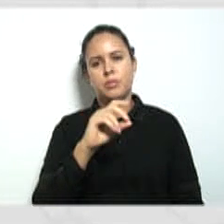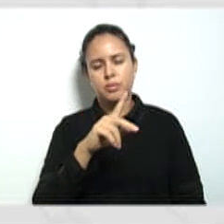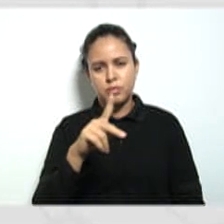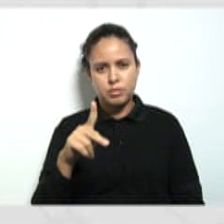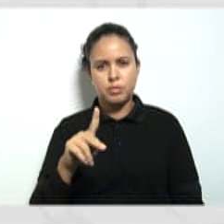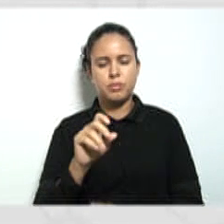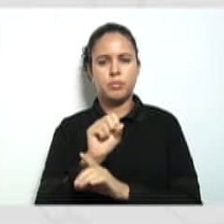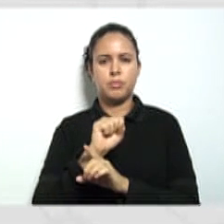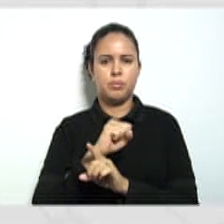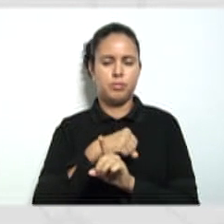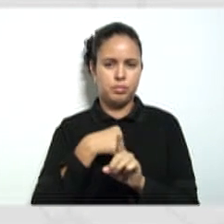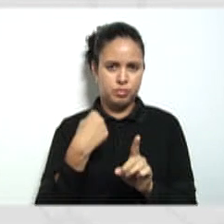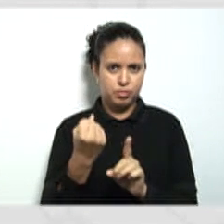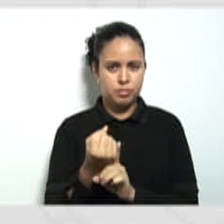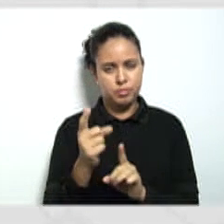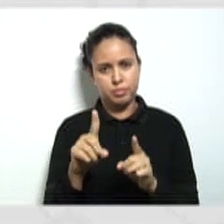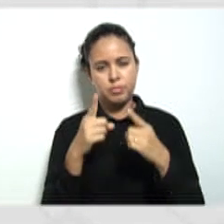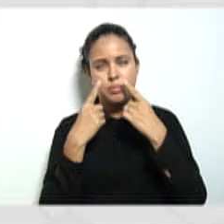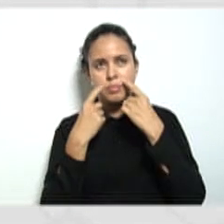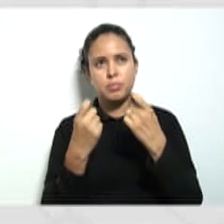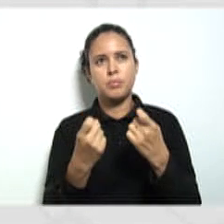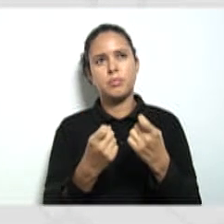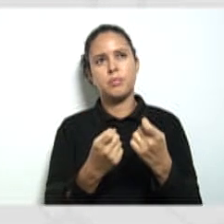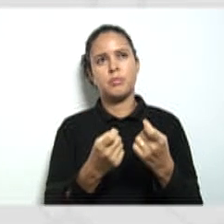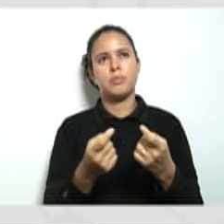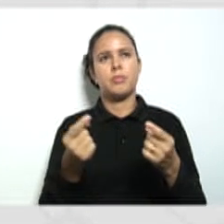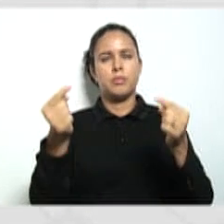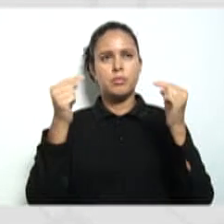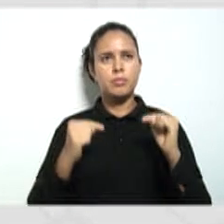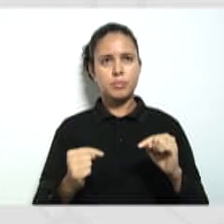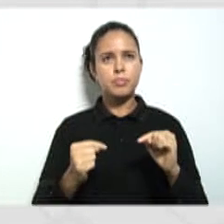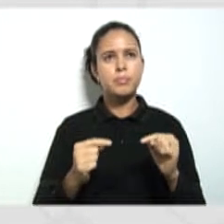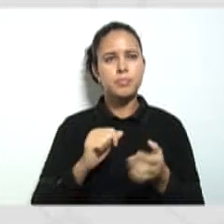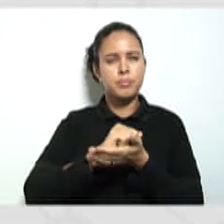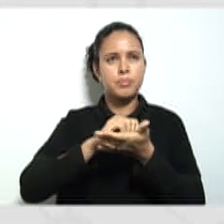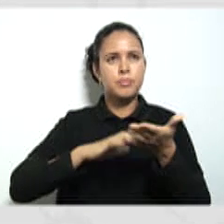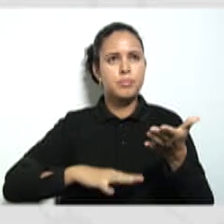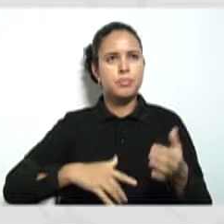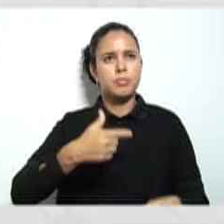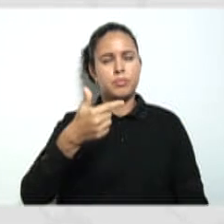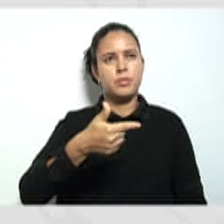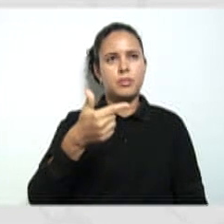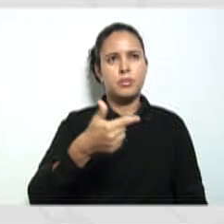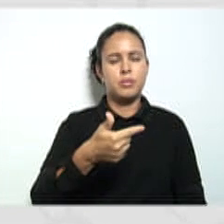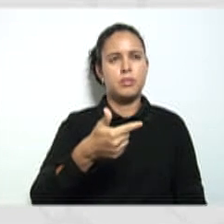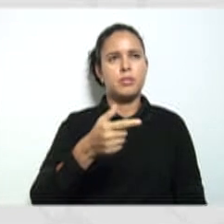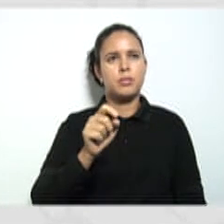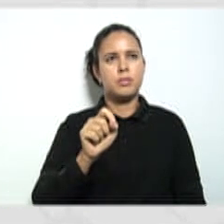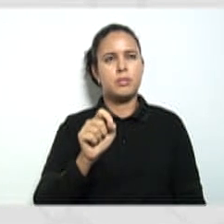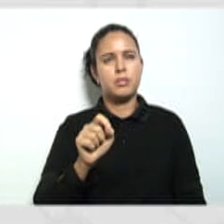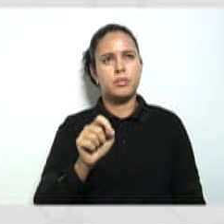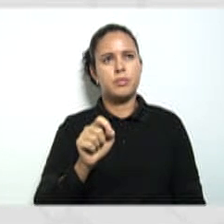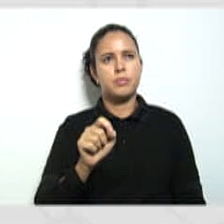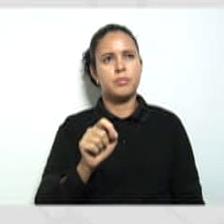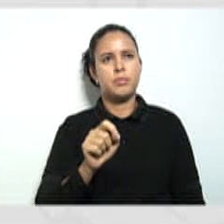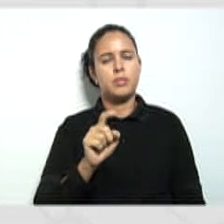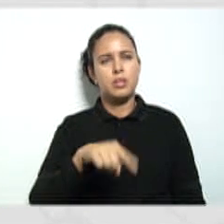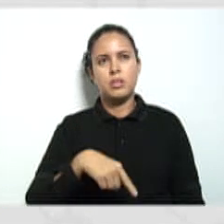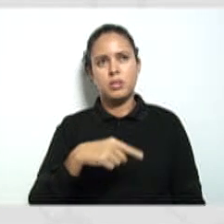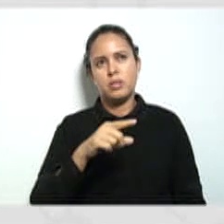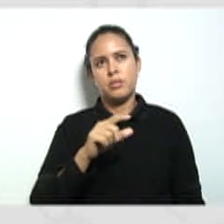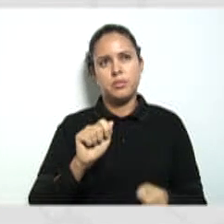nossa sociedade. Muito interessante. Agora a gente começa a atividade número 2. E para essa atividade, a ideia é que